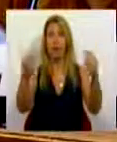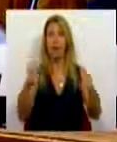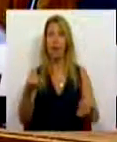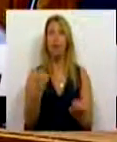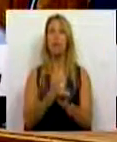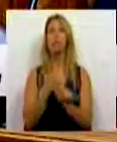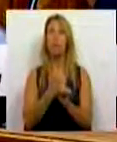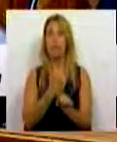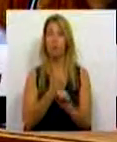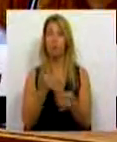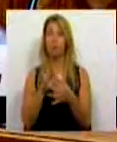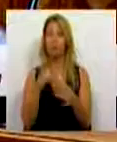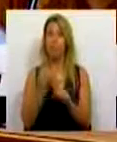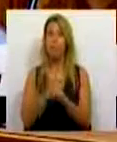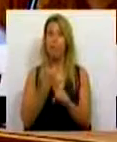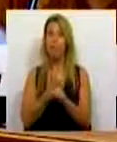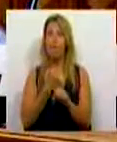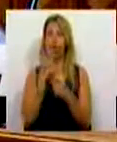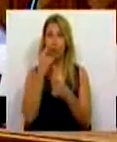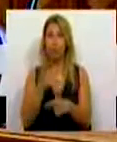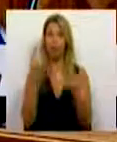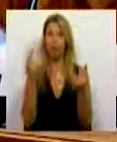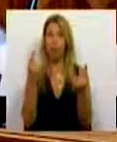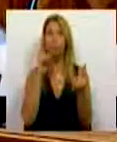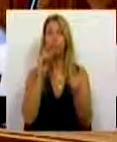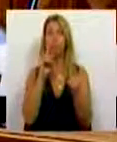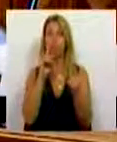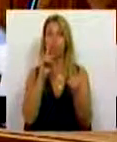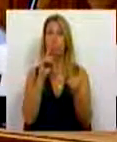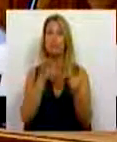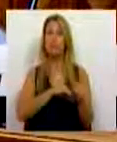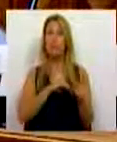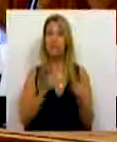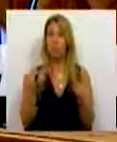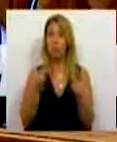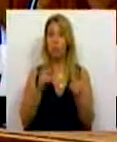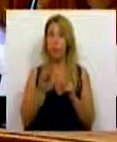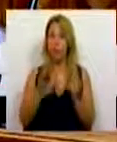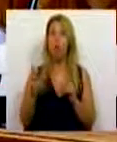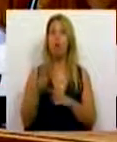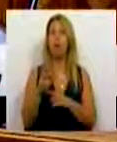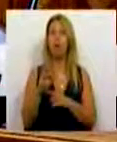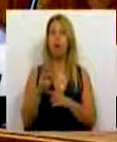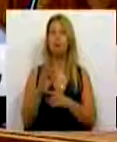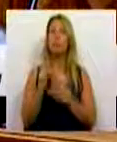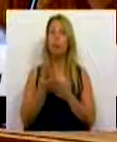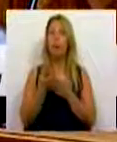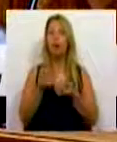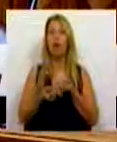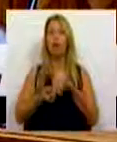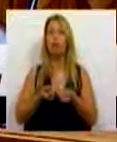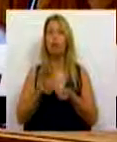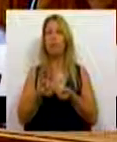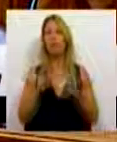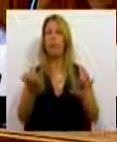trabalhadores na função pública cujos aumentos do salário mínimo vão sucessivamente comendo... Sra.